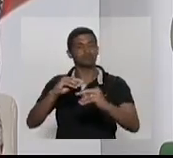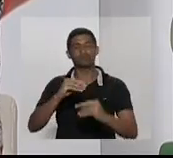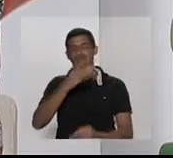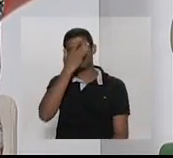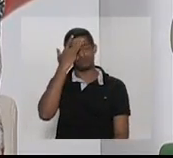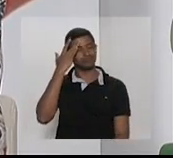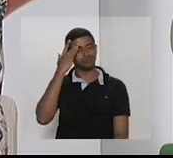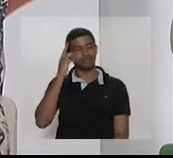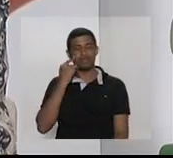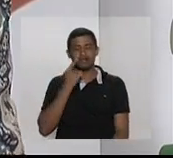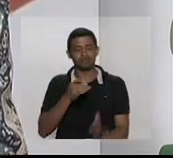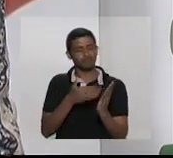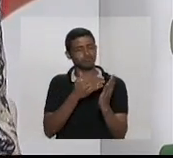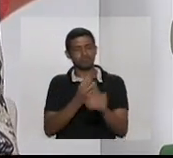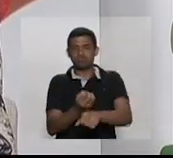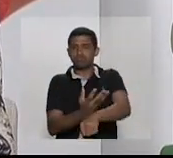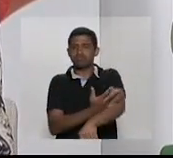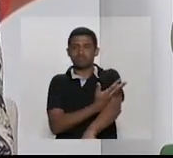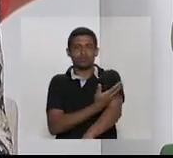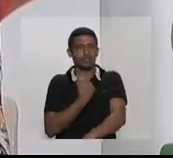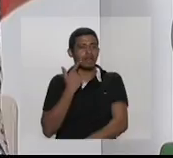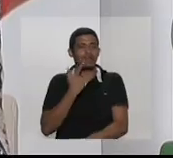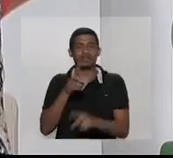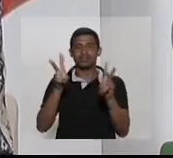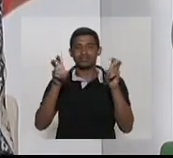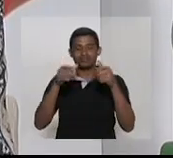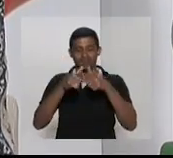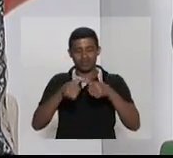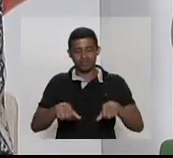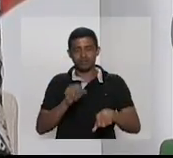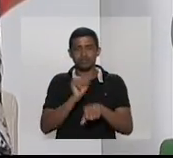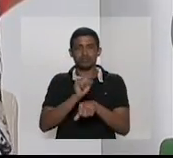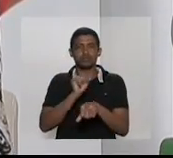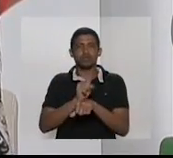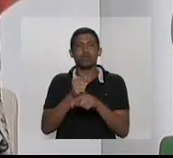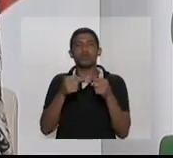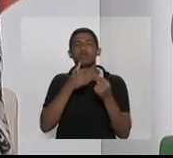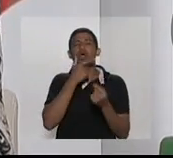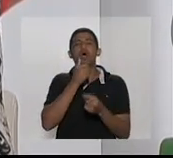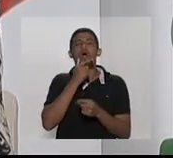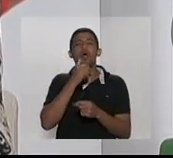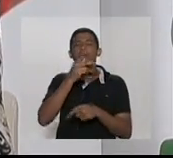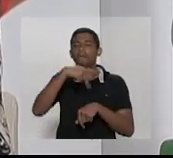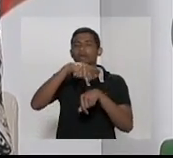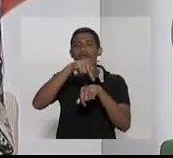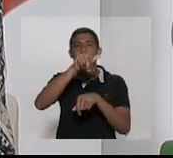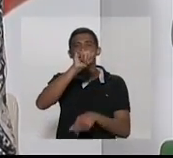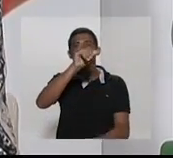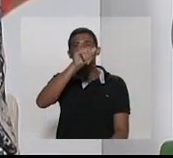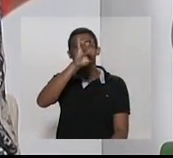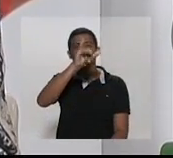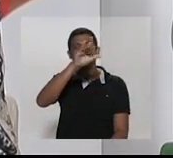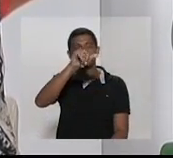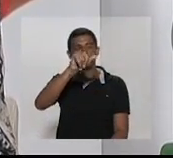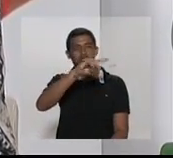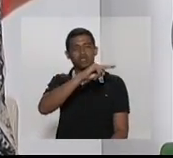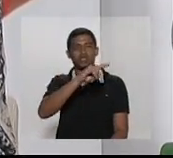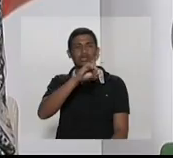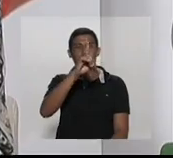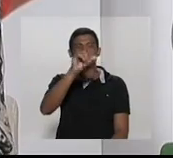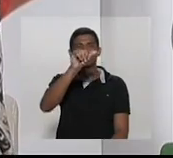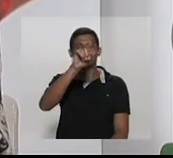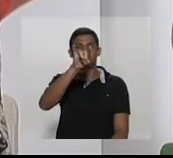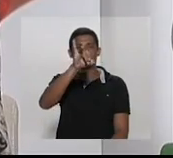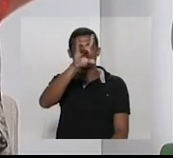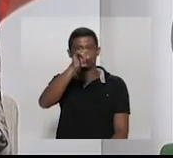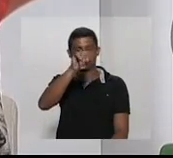muito emocionante. Ele chama Fico à Espera. É escrito por um suíço, que é o David Cali, e é ilustrado